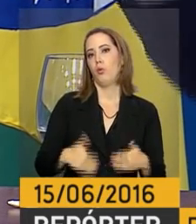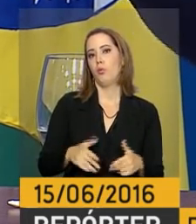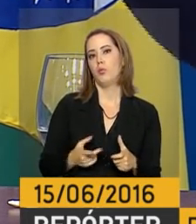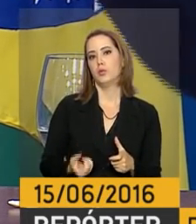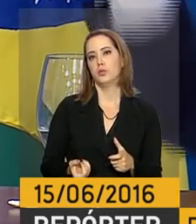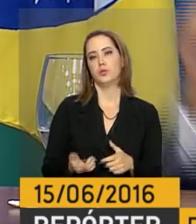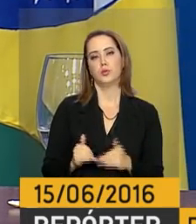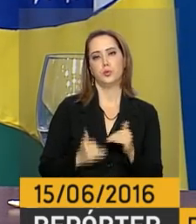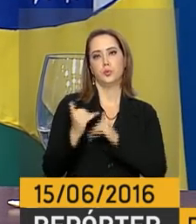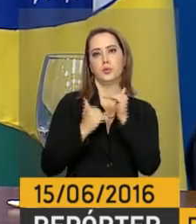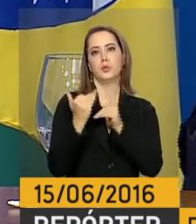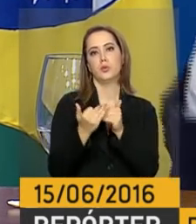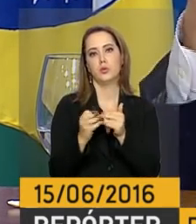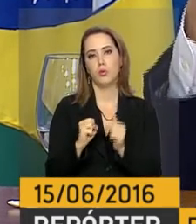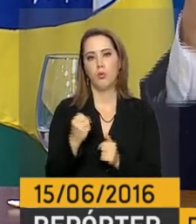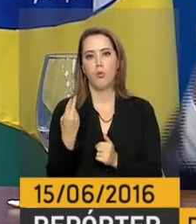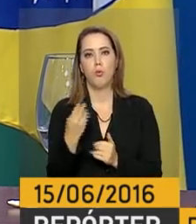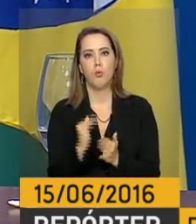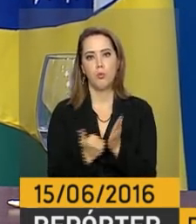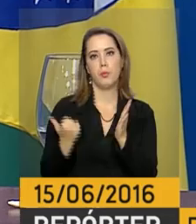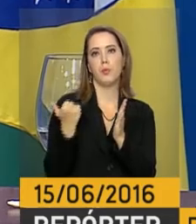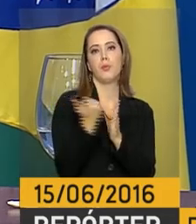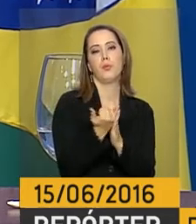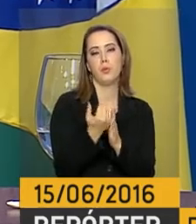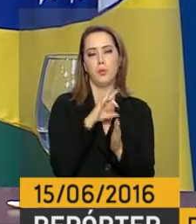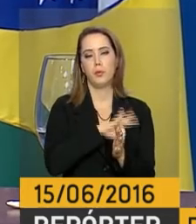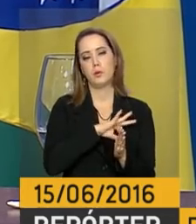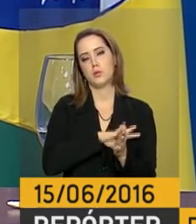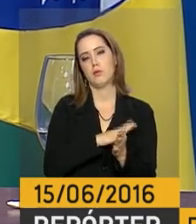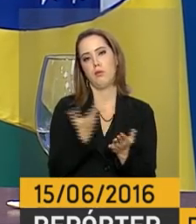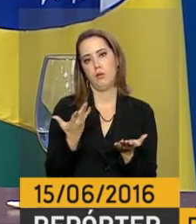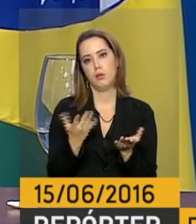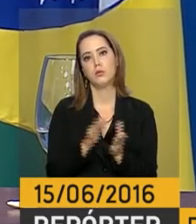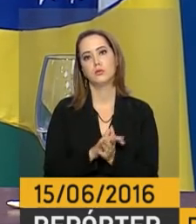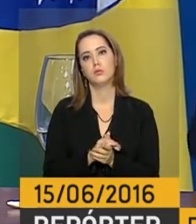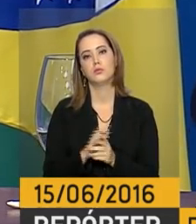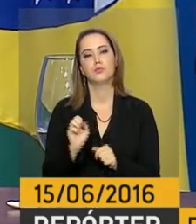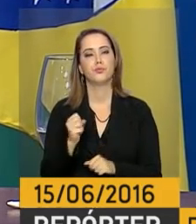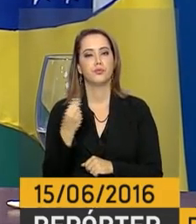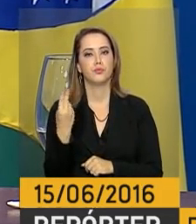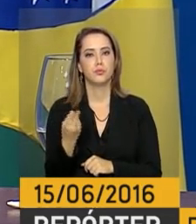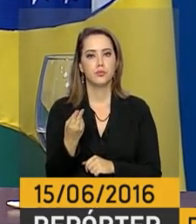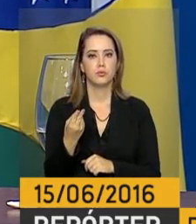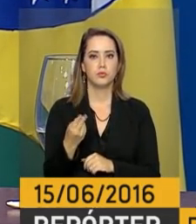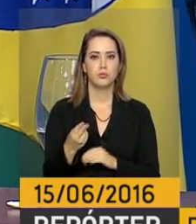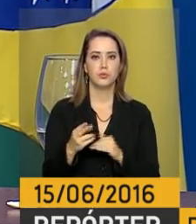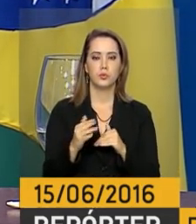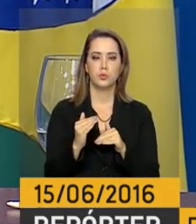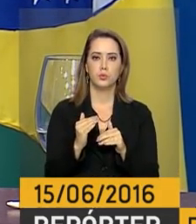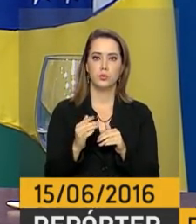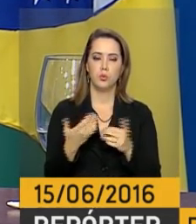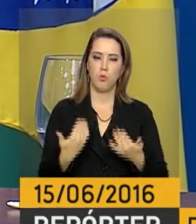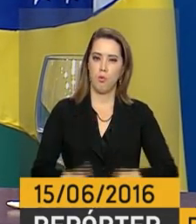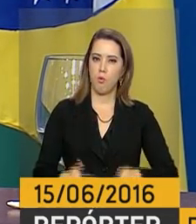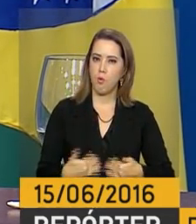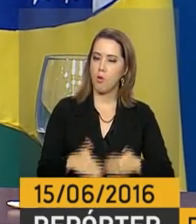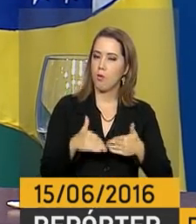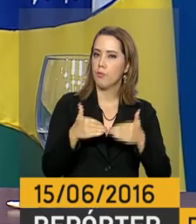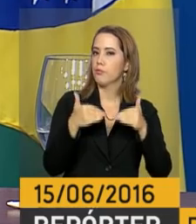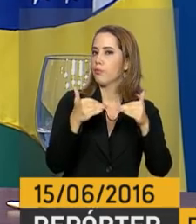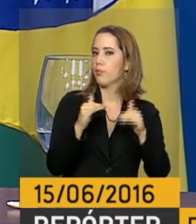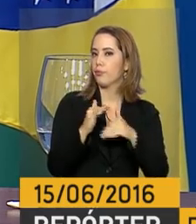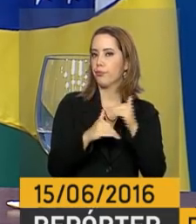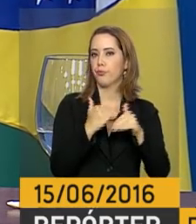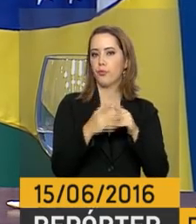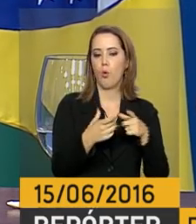aumentar muito os subsídios, porque veja você ou se vai ou no a própria despesa de de